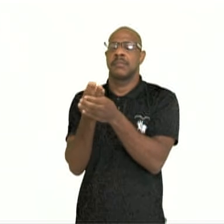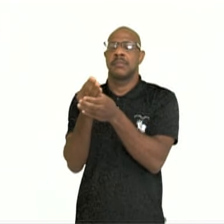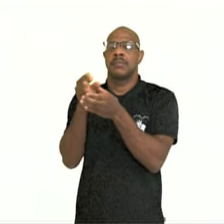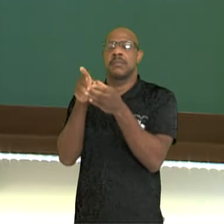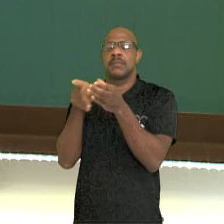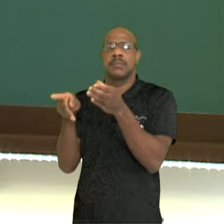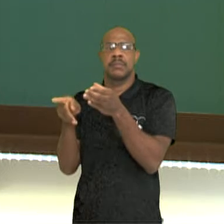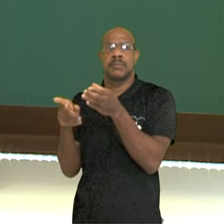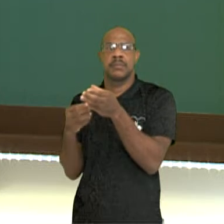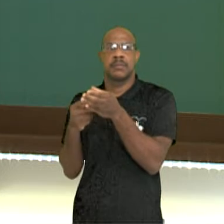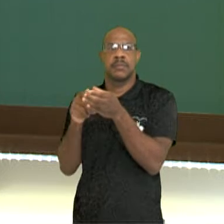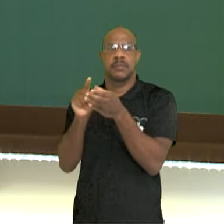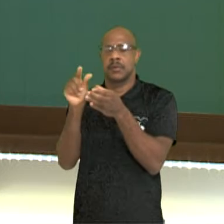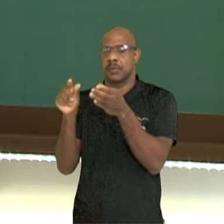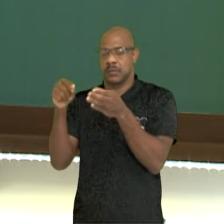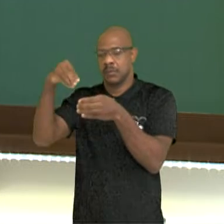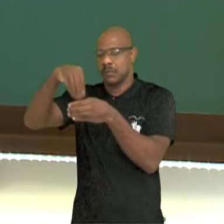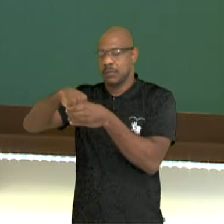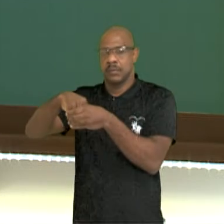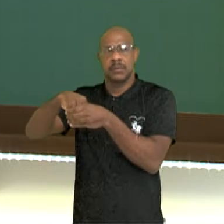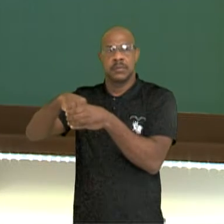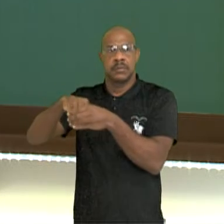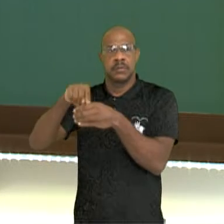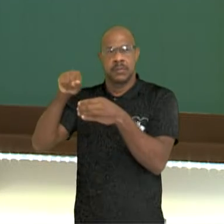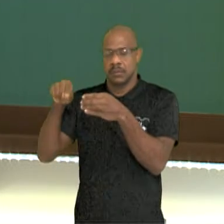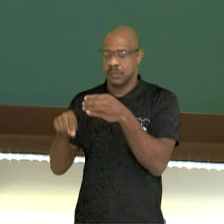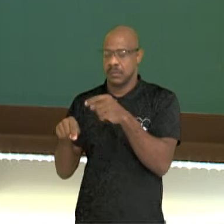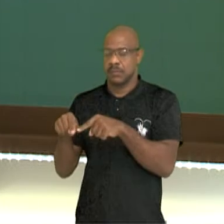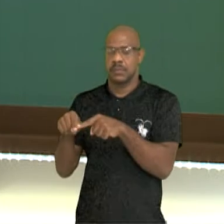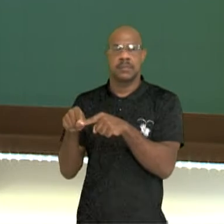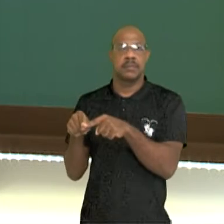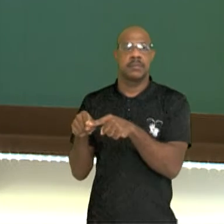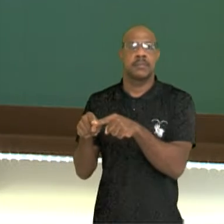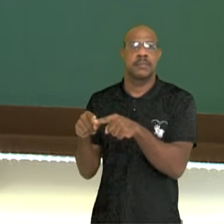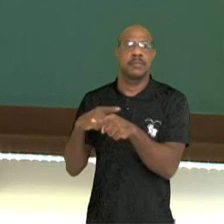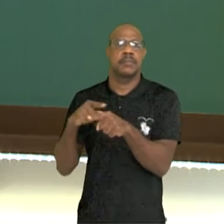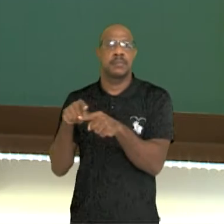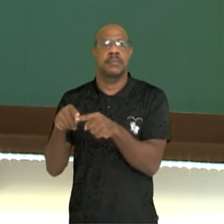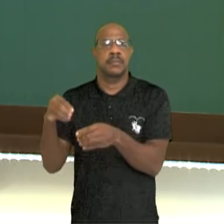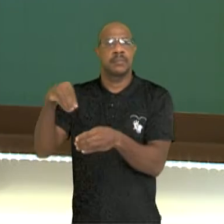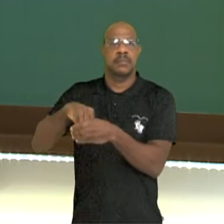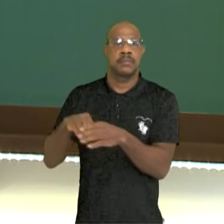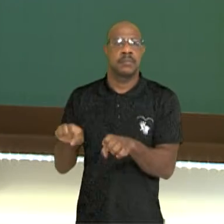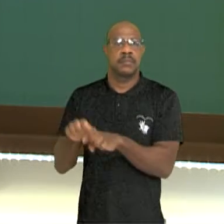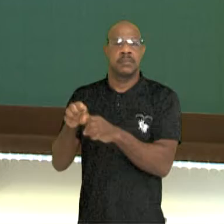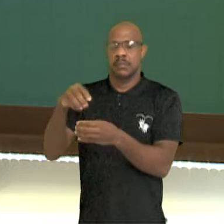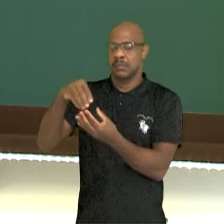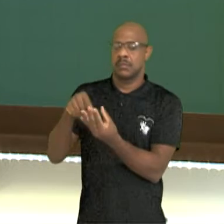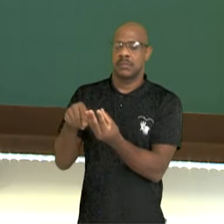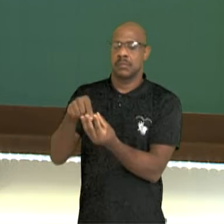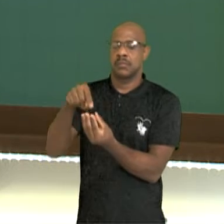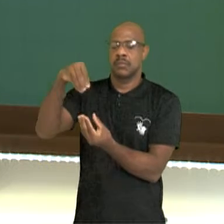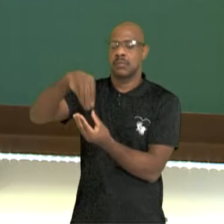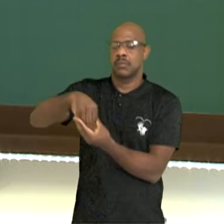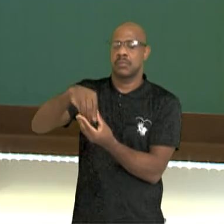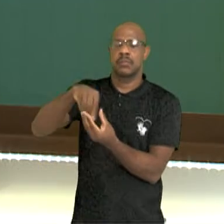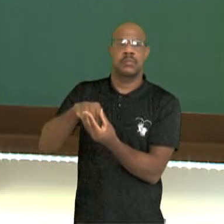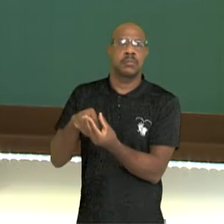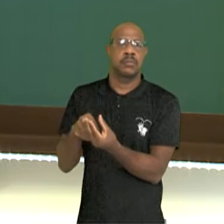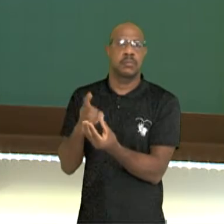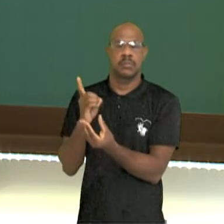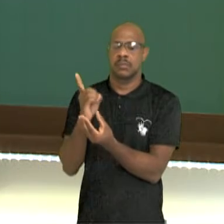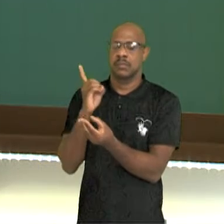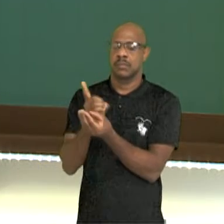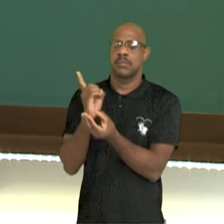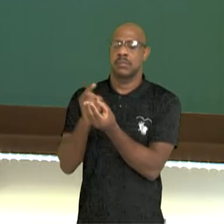de pólen, vão entrar dentro, tá, dessa estrutura aqui do pistilo, acaba encontrando